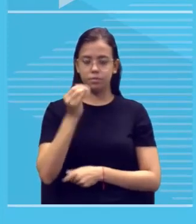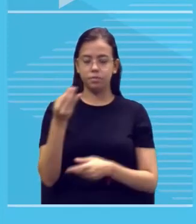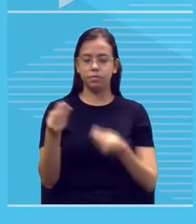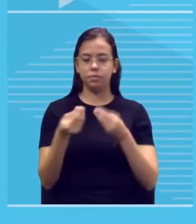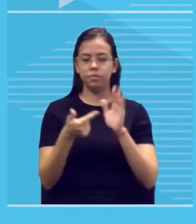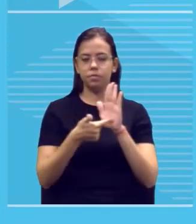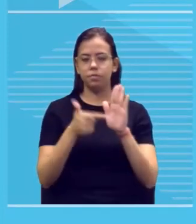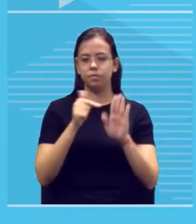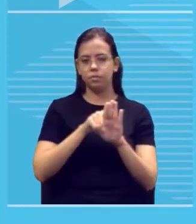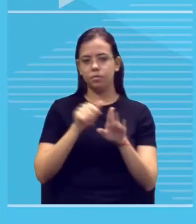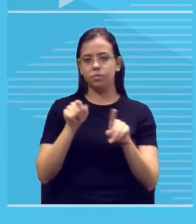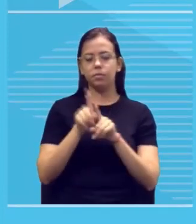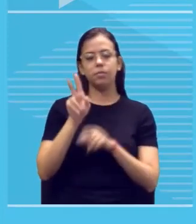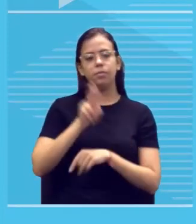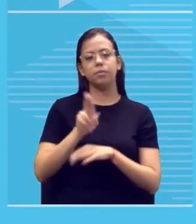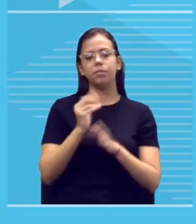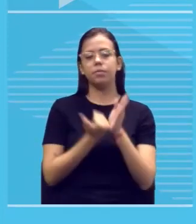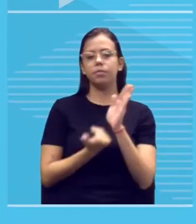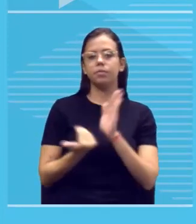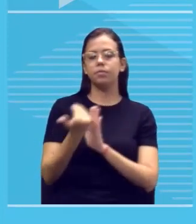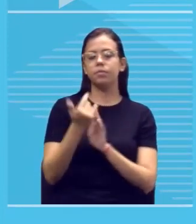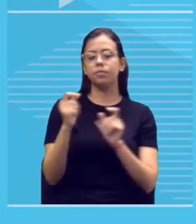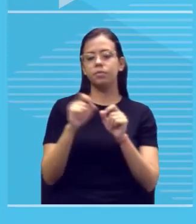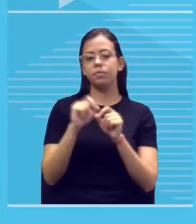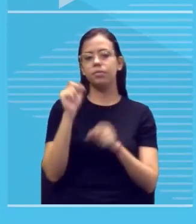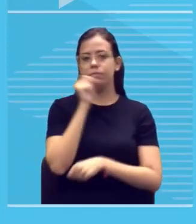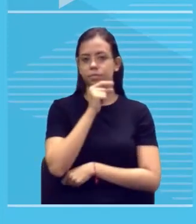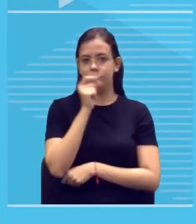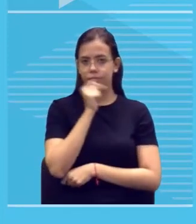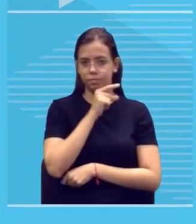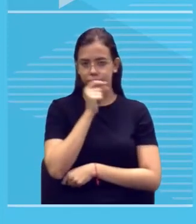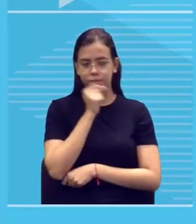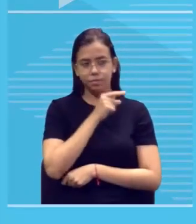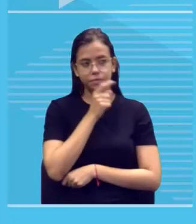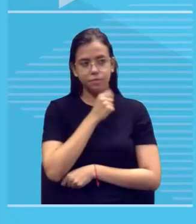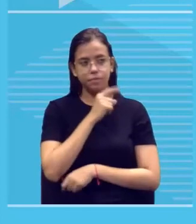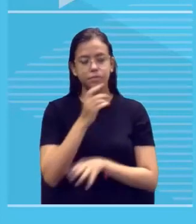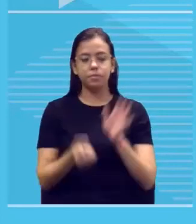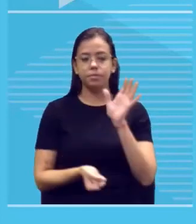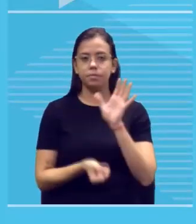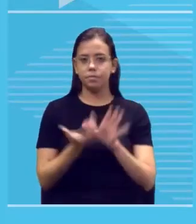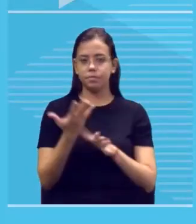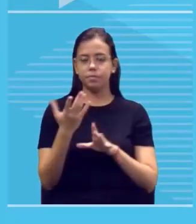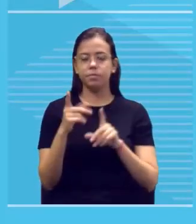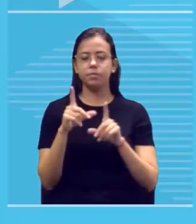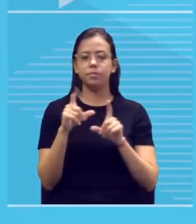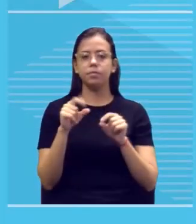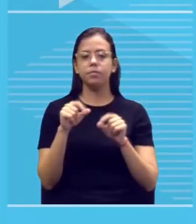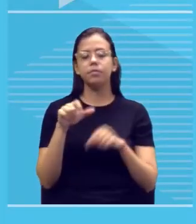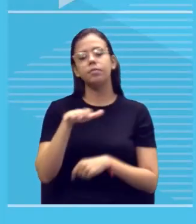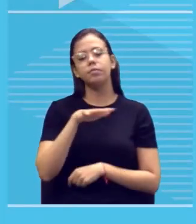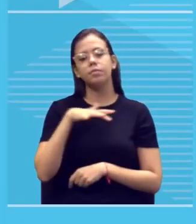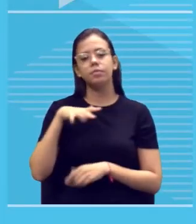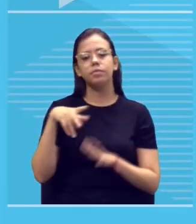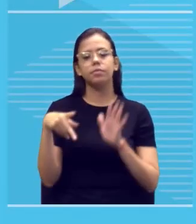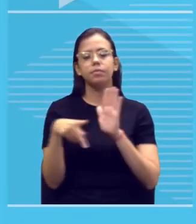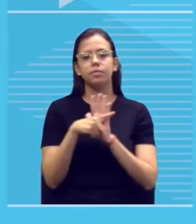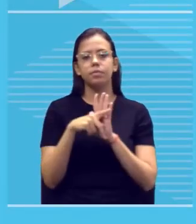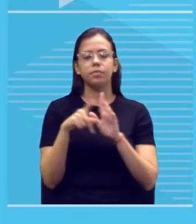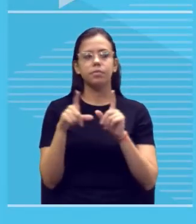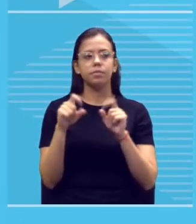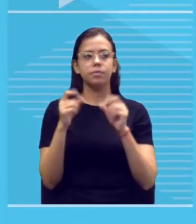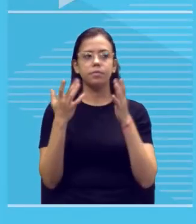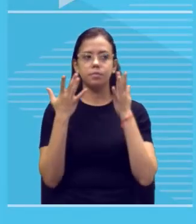o uso do grotesco no fazer cômico isso construía essa atmosfera que foi chamada né de